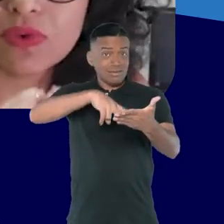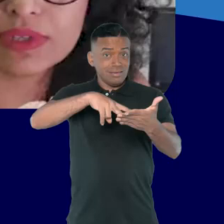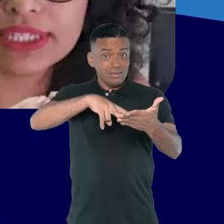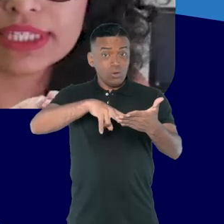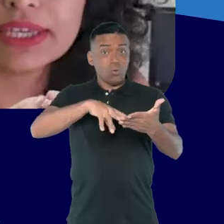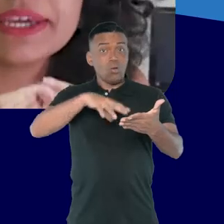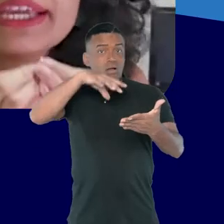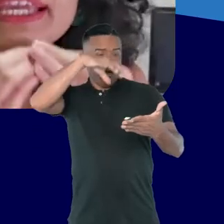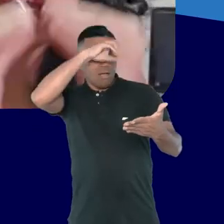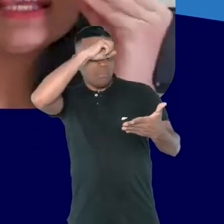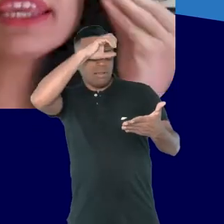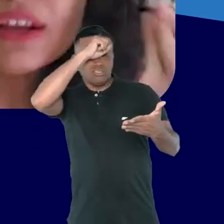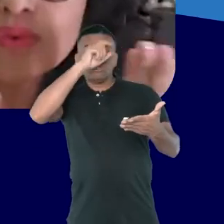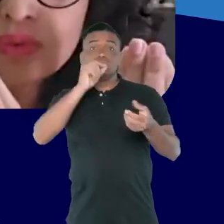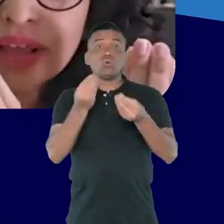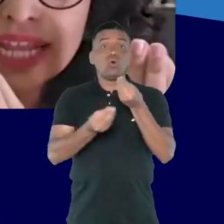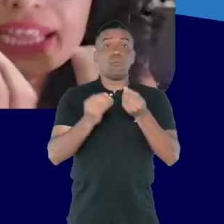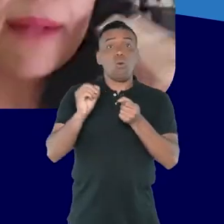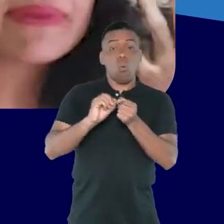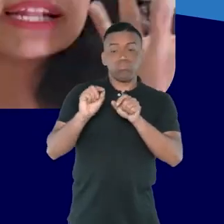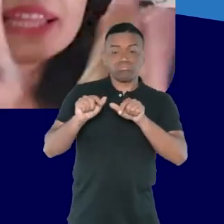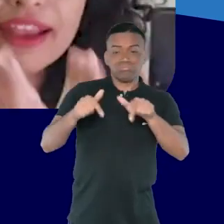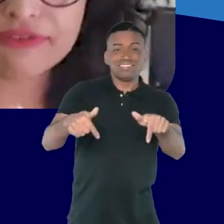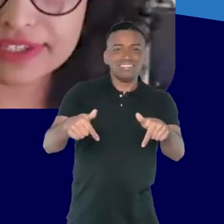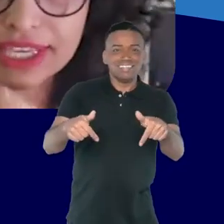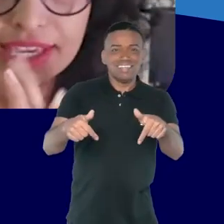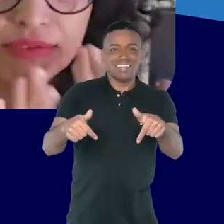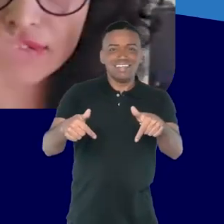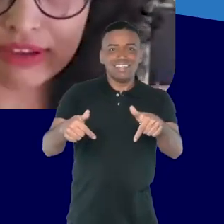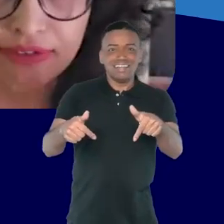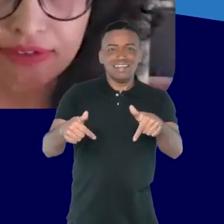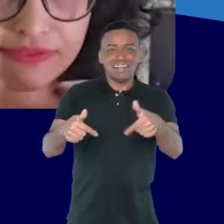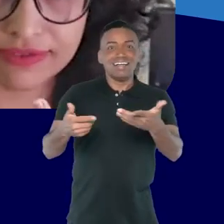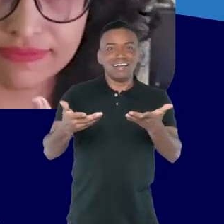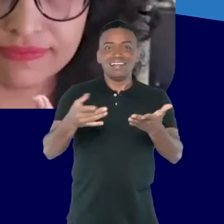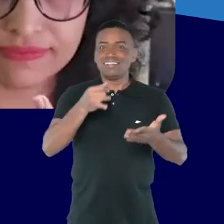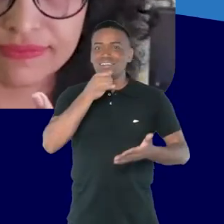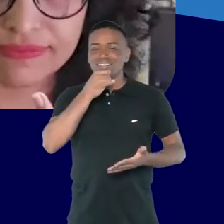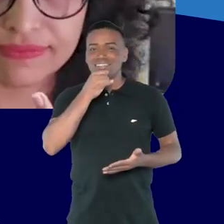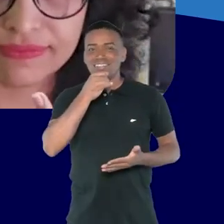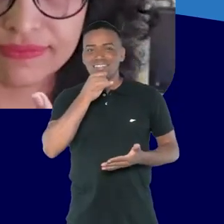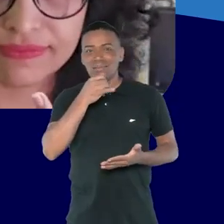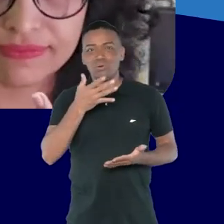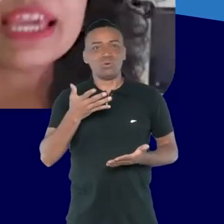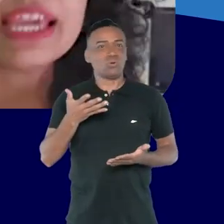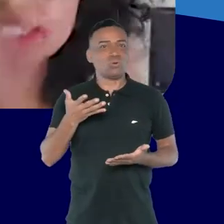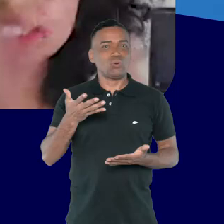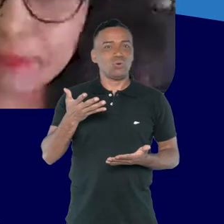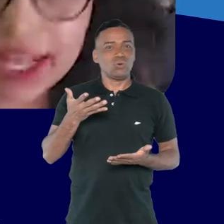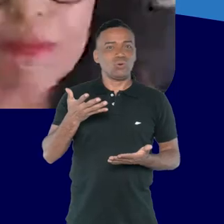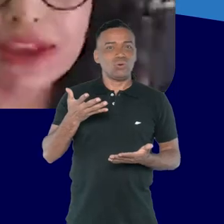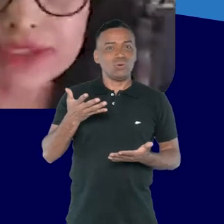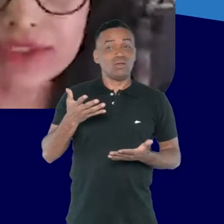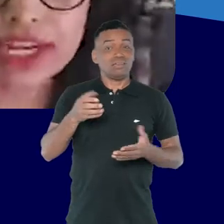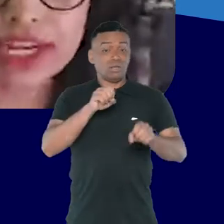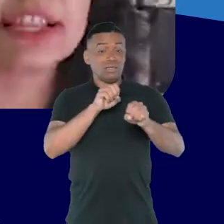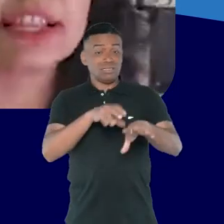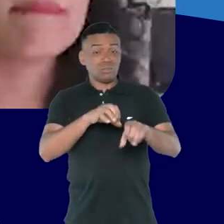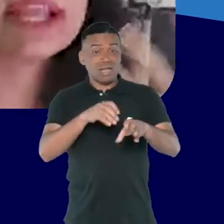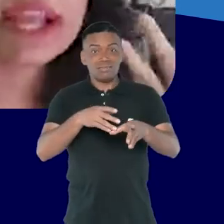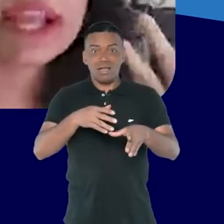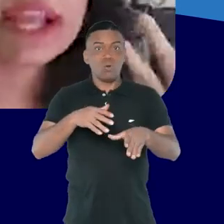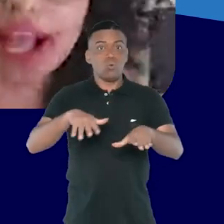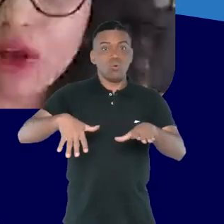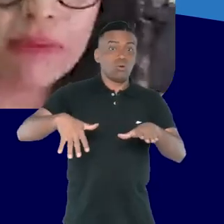as pessoas queriam aprender a fazer o que eu estava fazendo, queriam aplicar uma educação